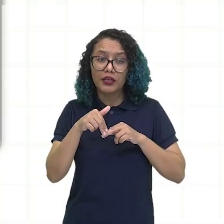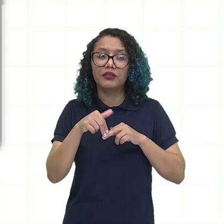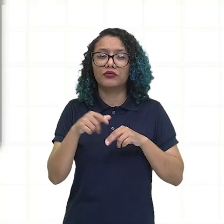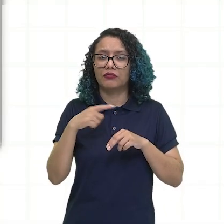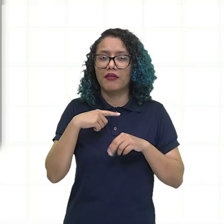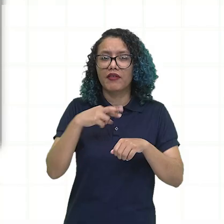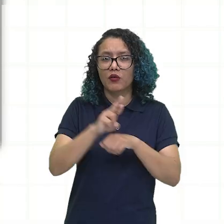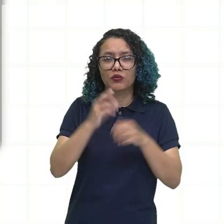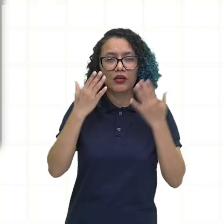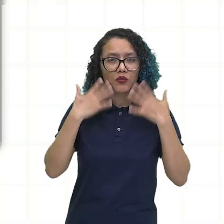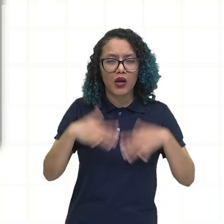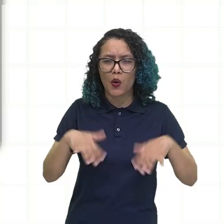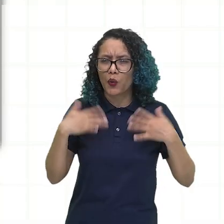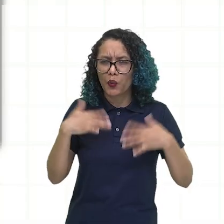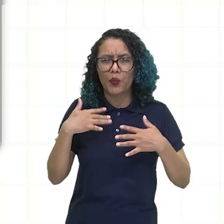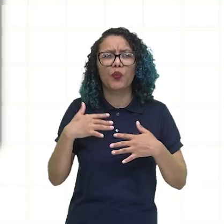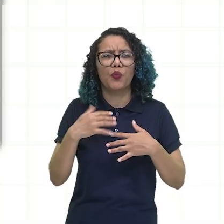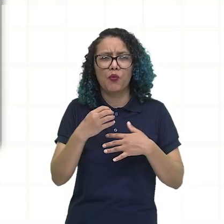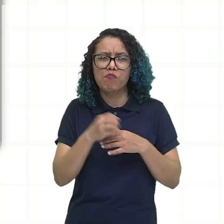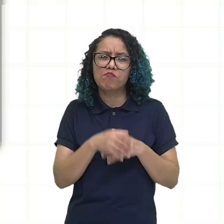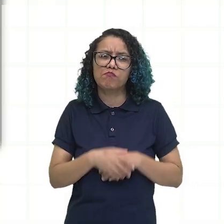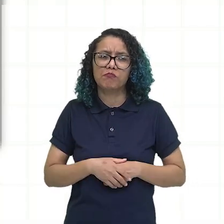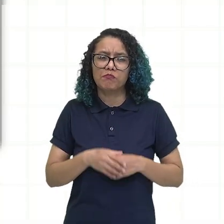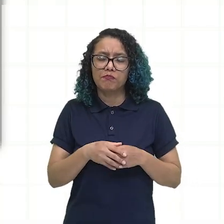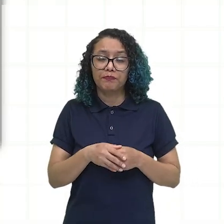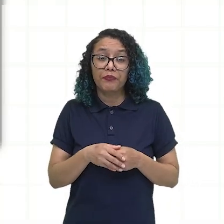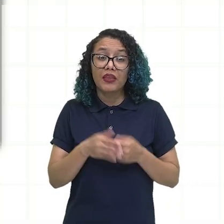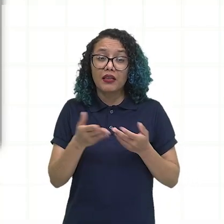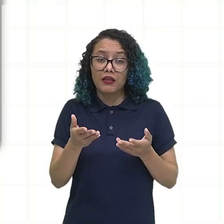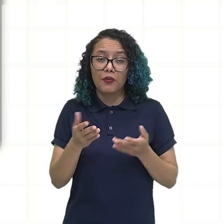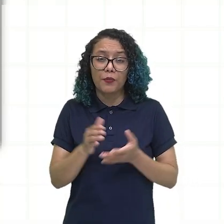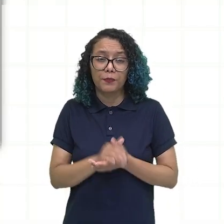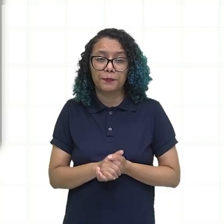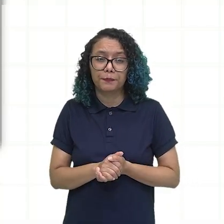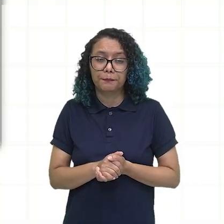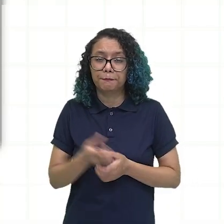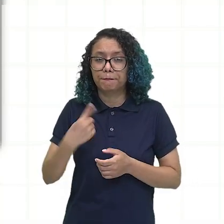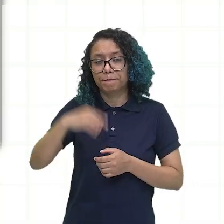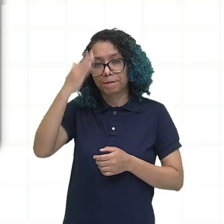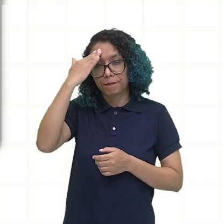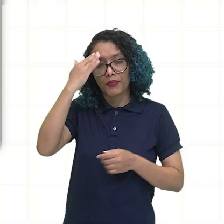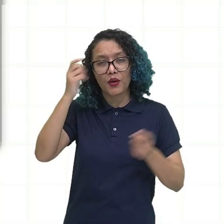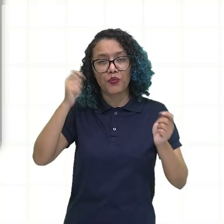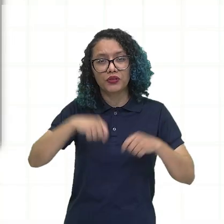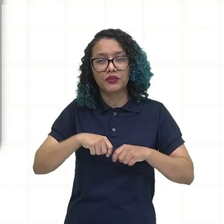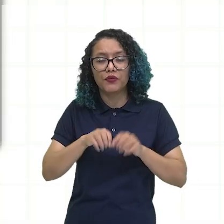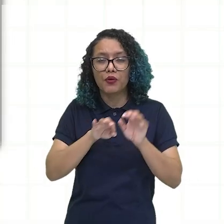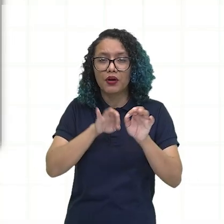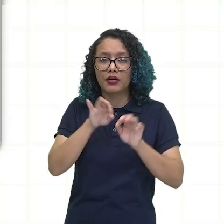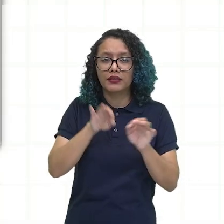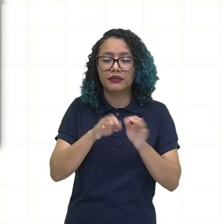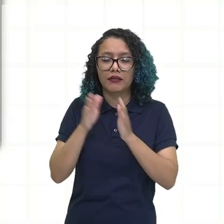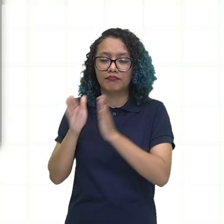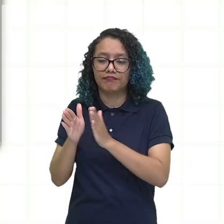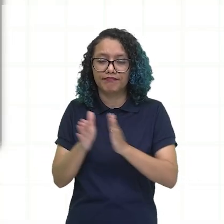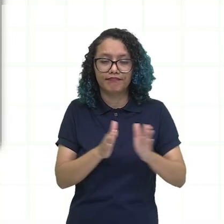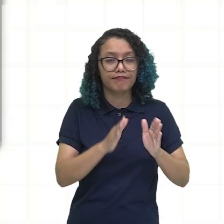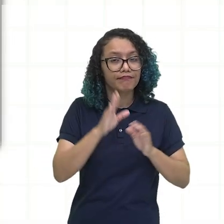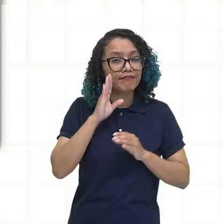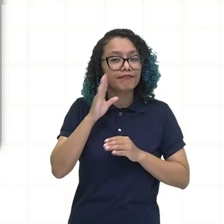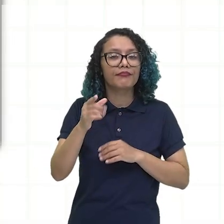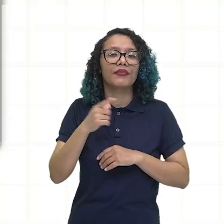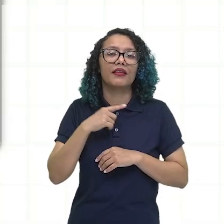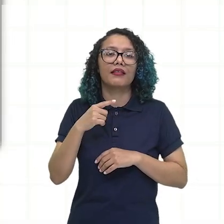recursos naturais. E para entender essa história, podemos dividi-las em etapas